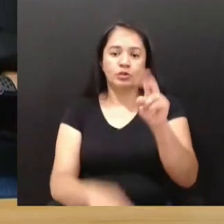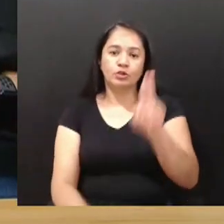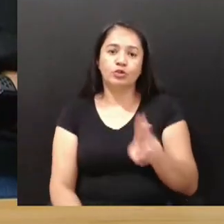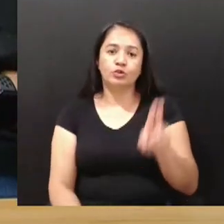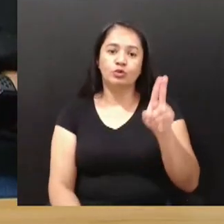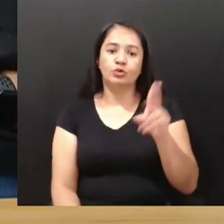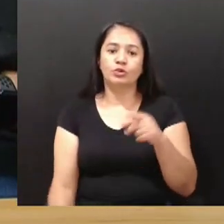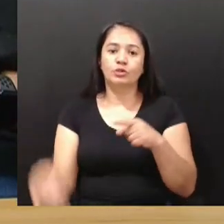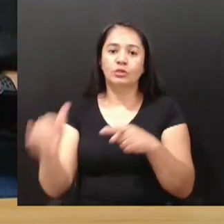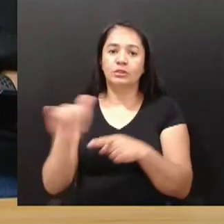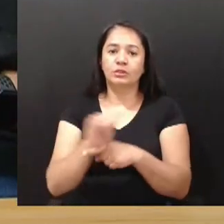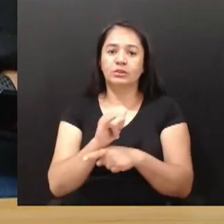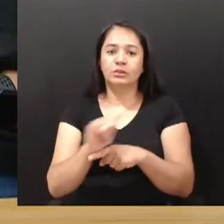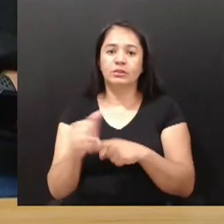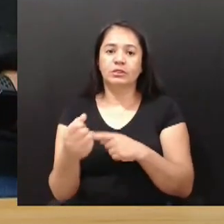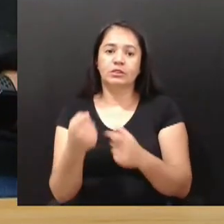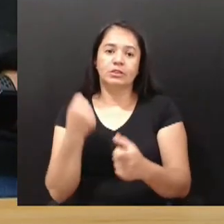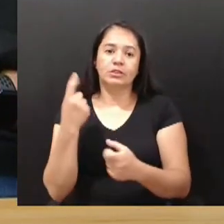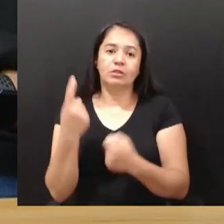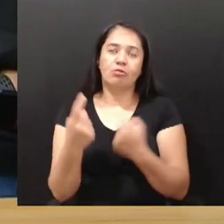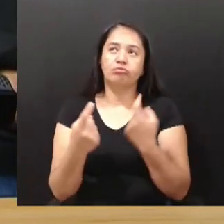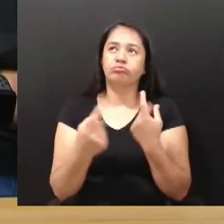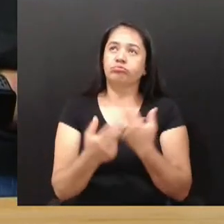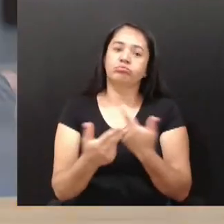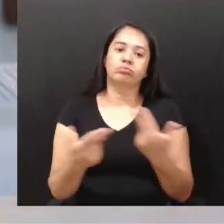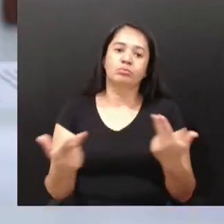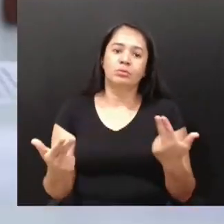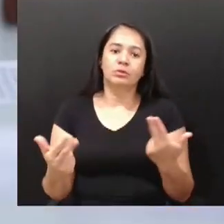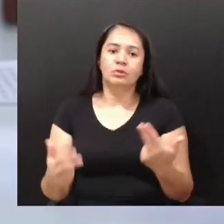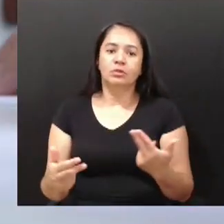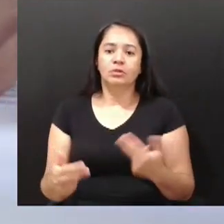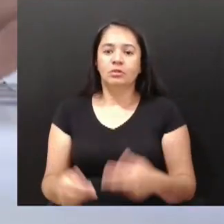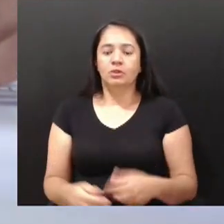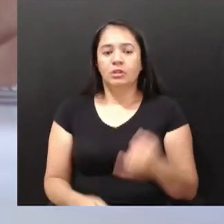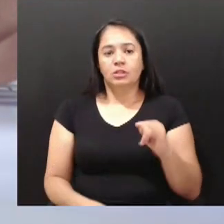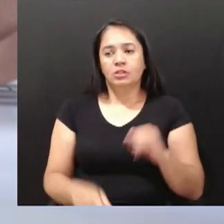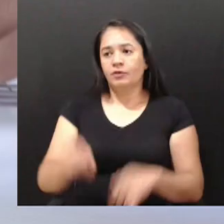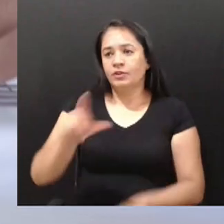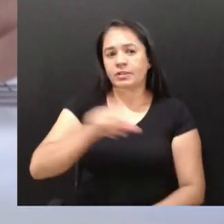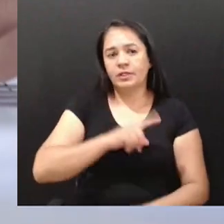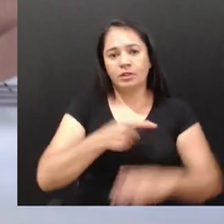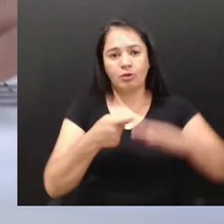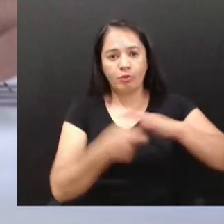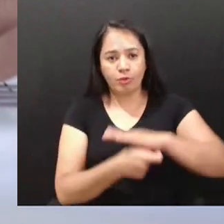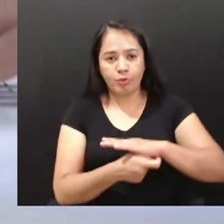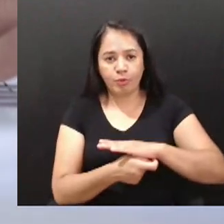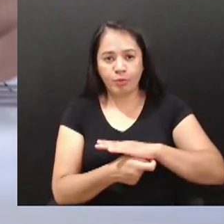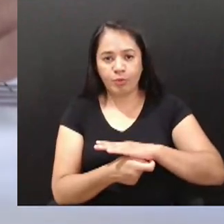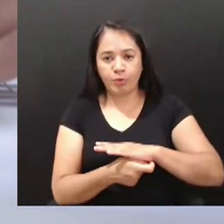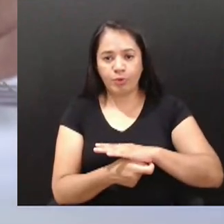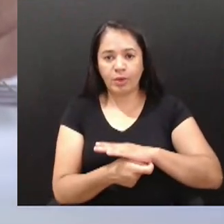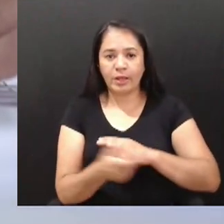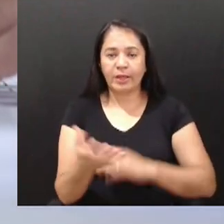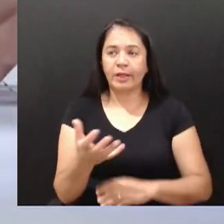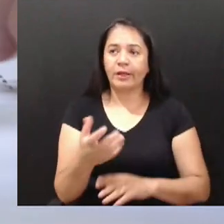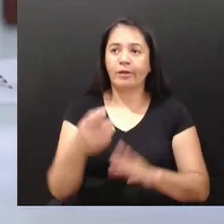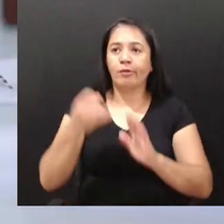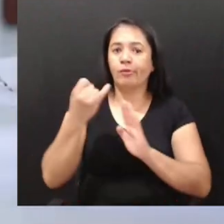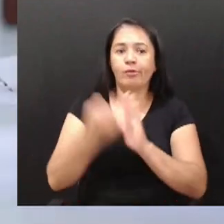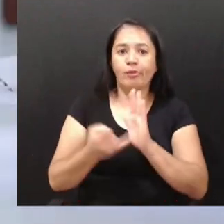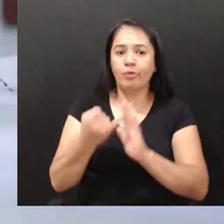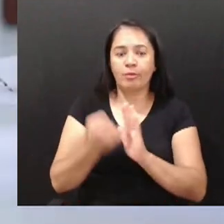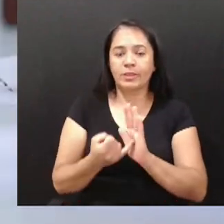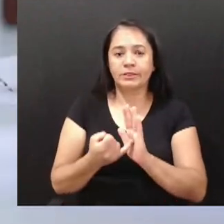situações. Você tem algum investimento ali que o teu investimento renda uma taxa e a taxa do